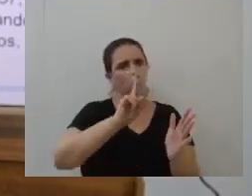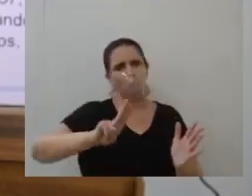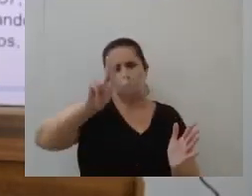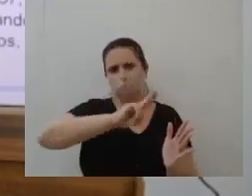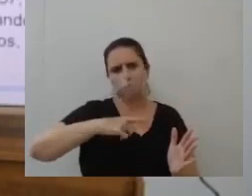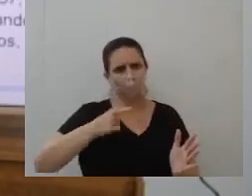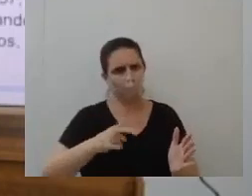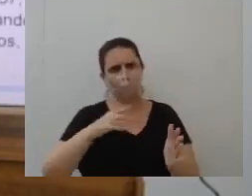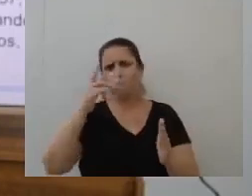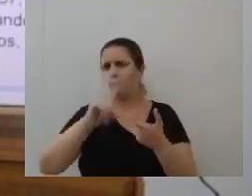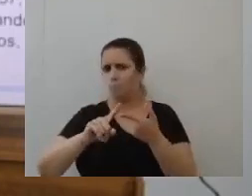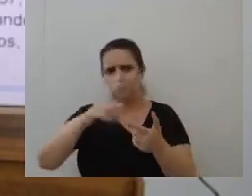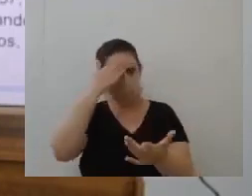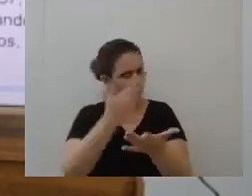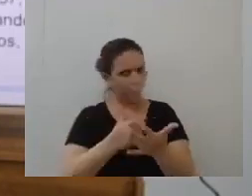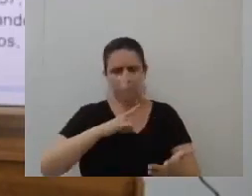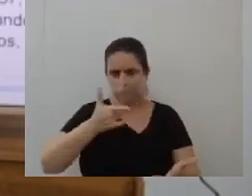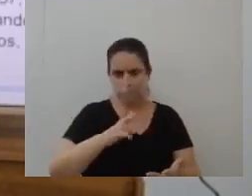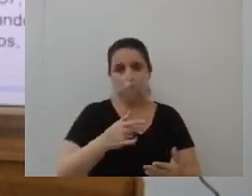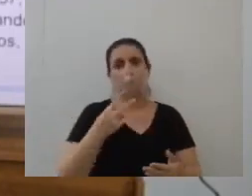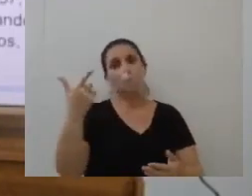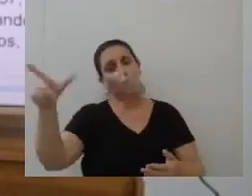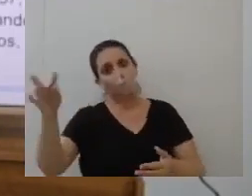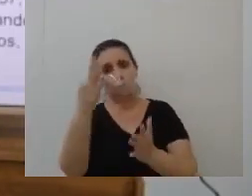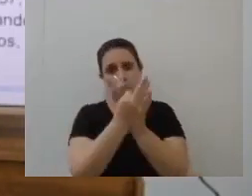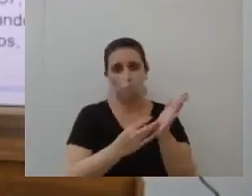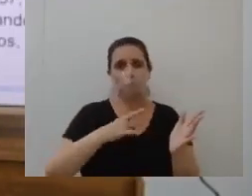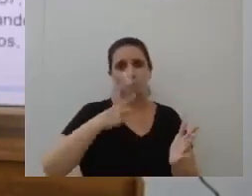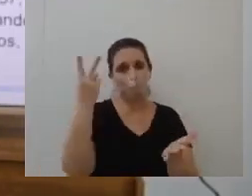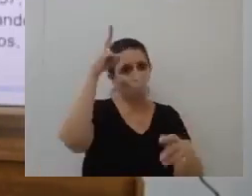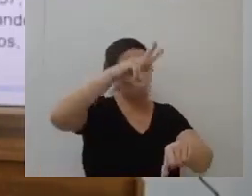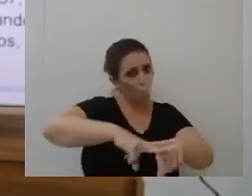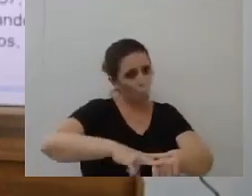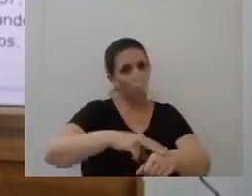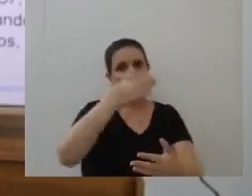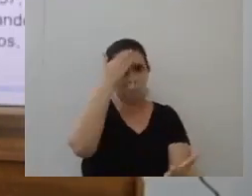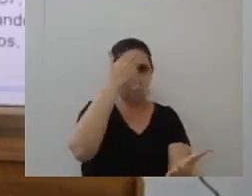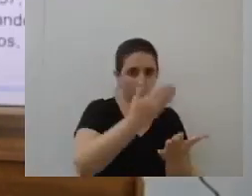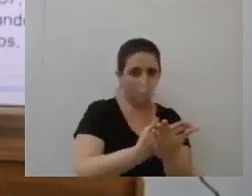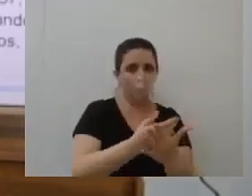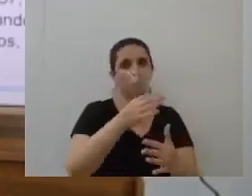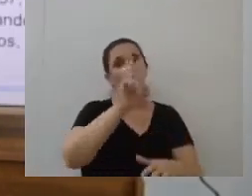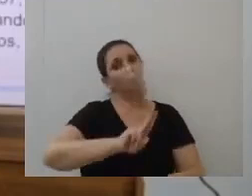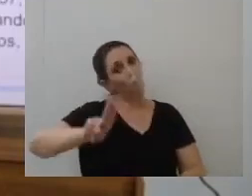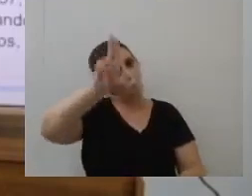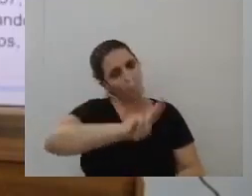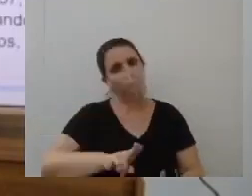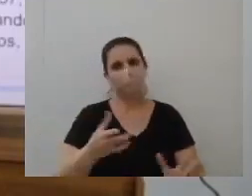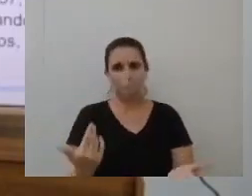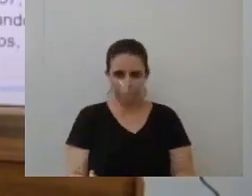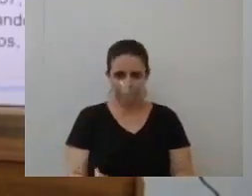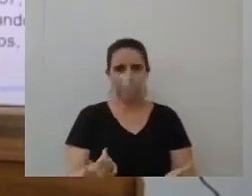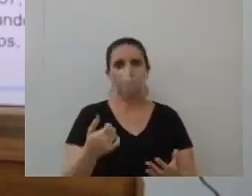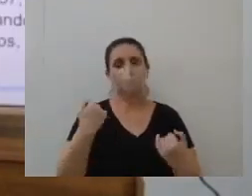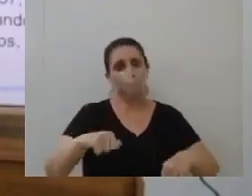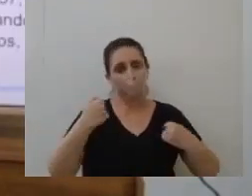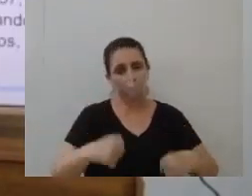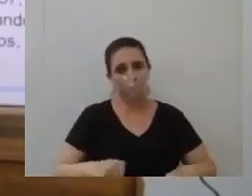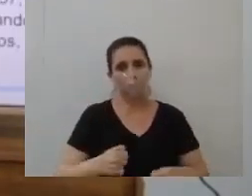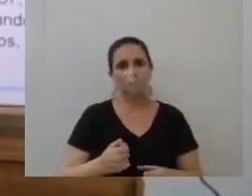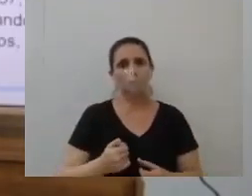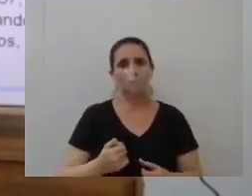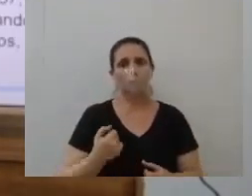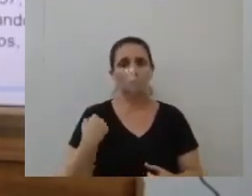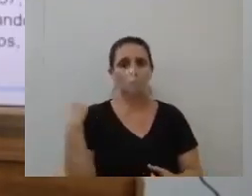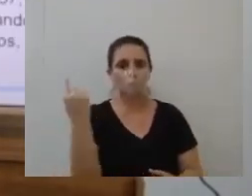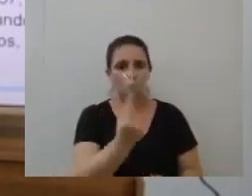nem utilidade. E outros têm as duas coisas, a credibilidade e a utilidade. Nós devemos nos deter,